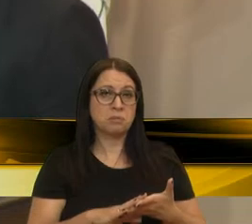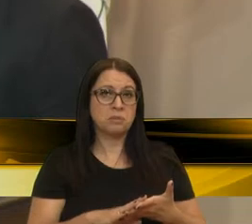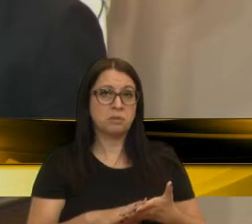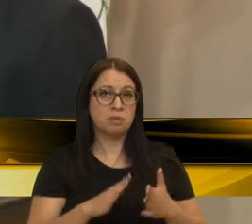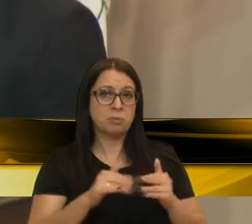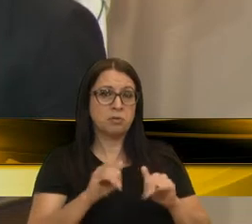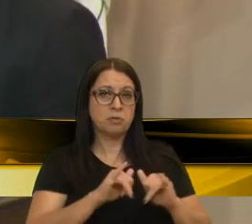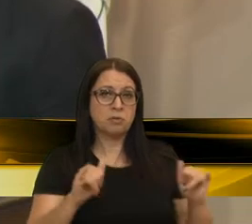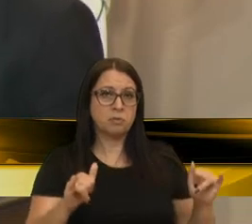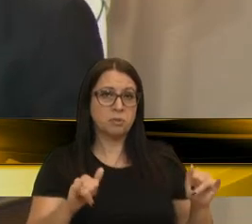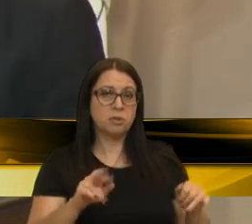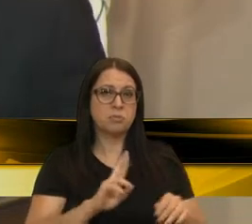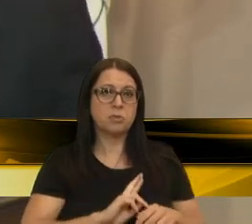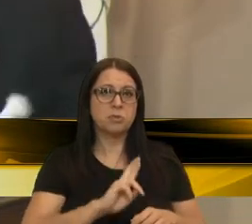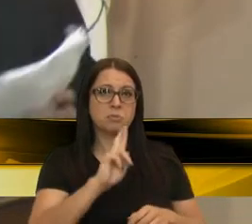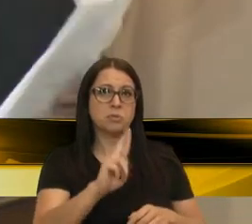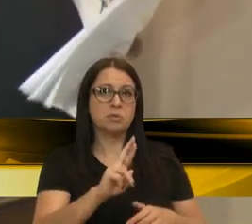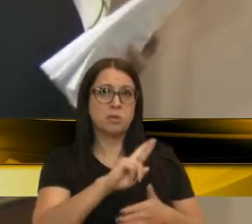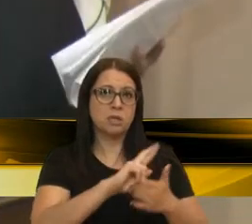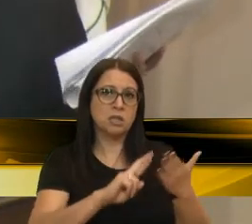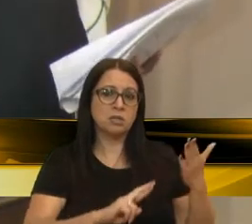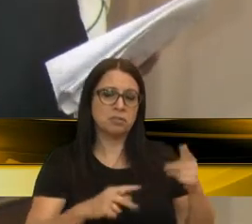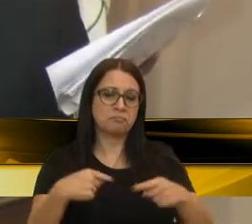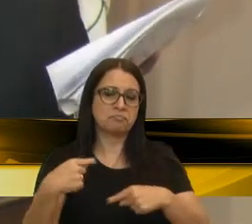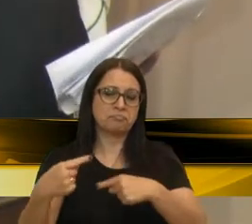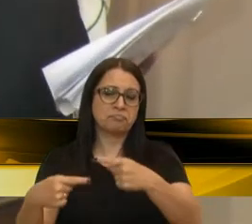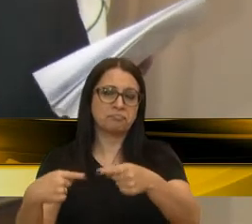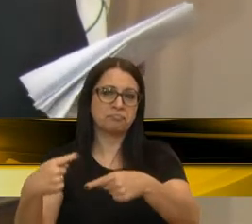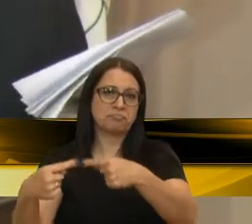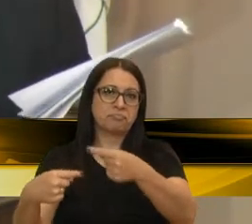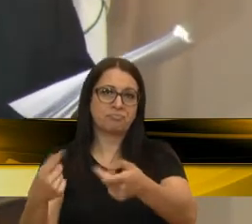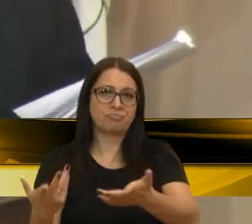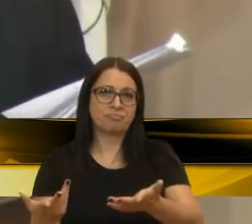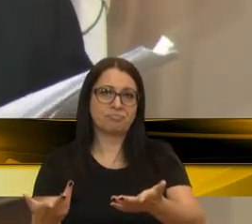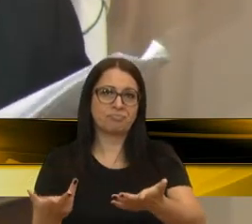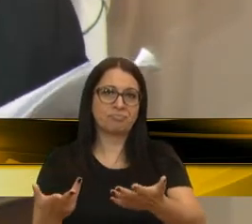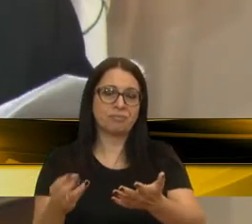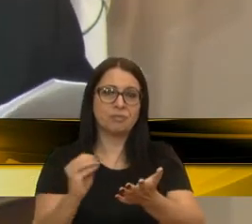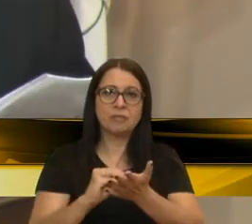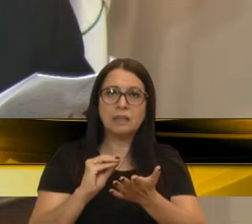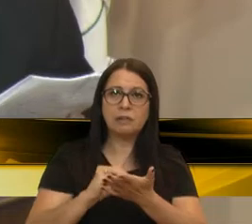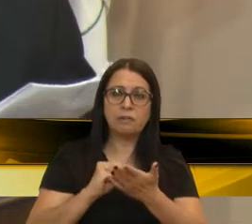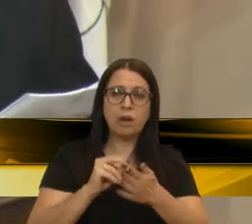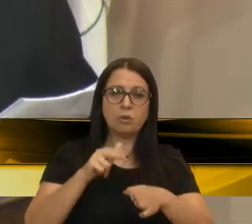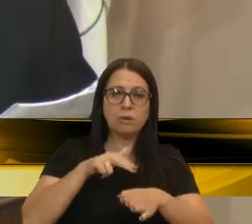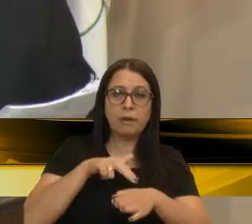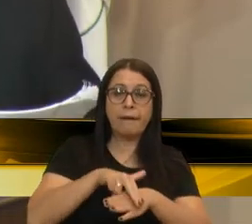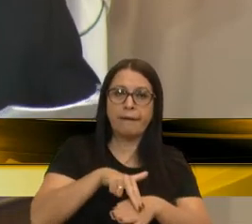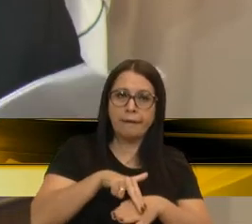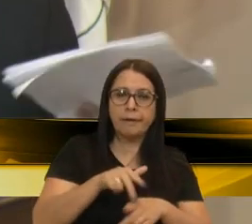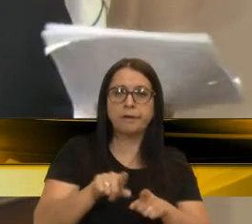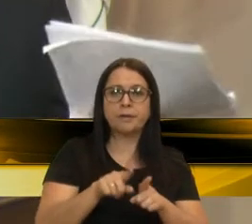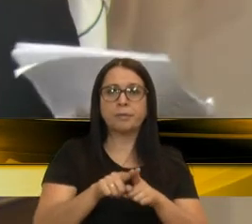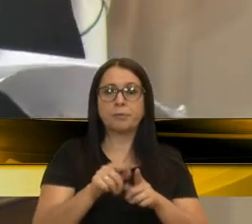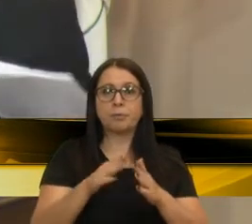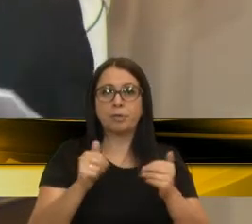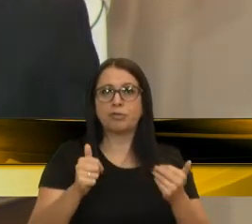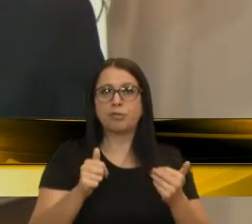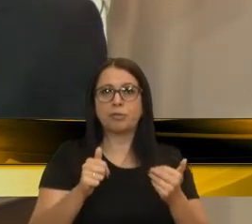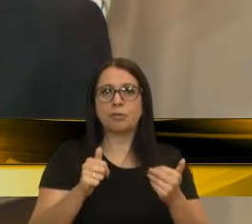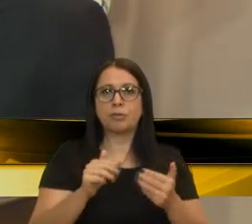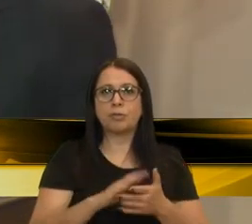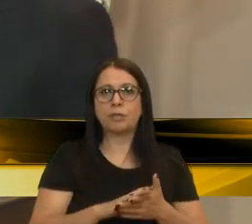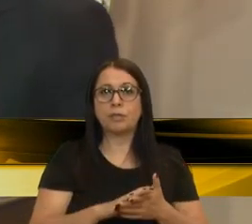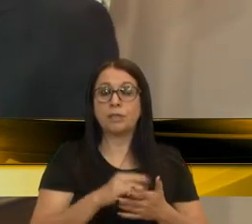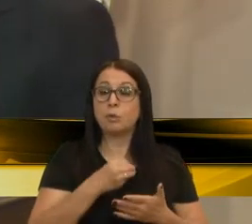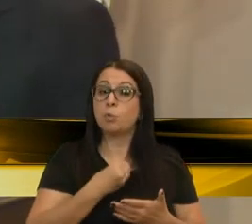de informações, uma resposta, um relatório enrolation, onde faltam, inclusive, anexos daquilo que eu solicitei, não vieram os anexos, então eu